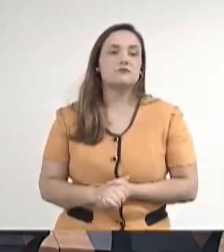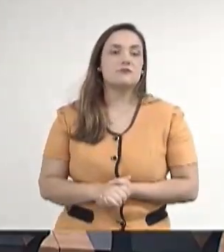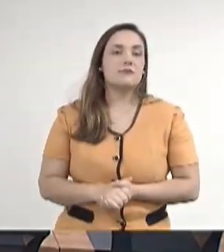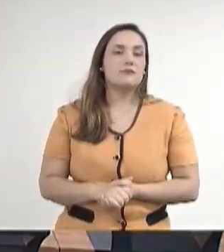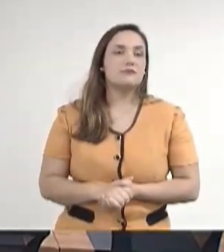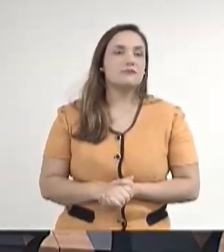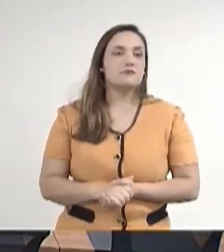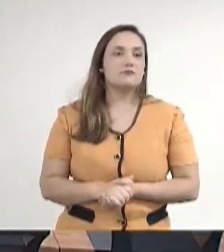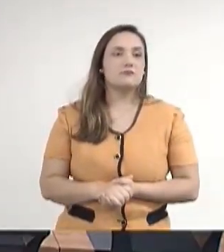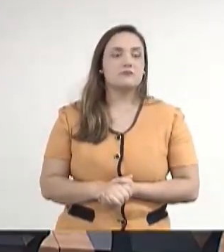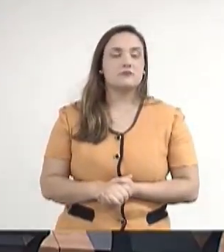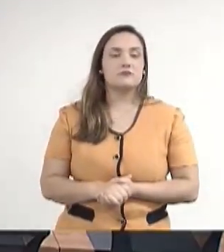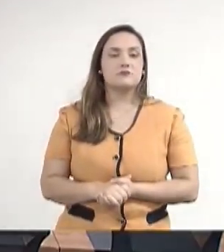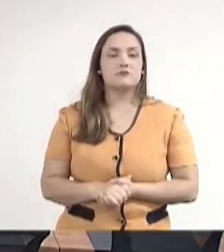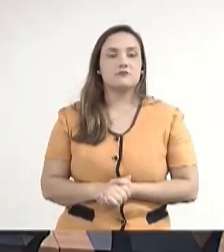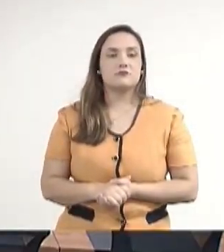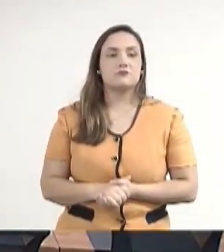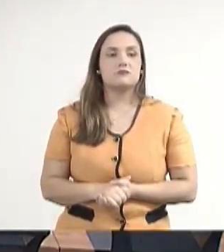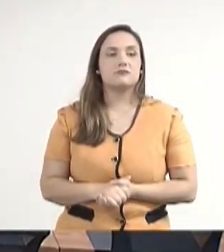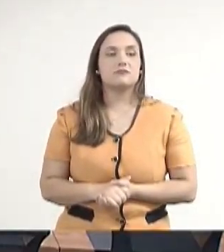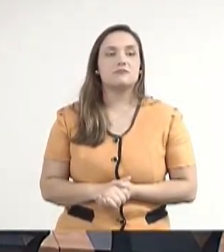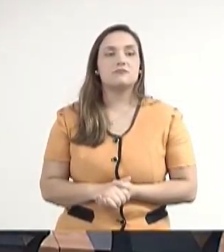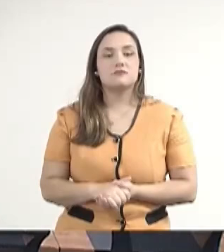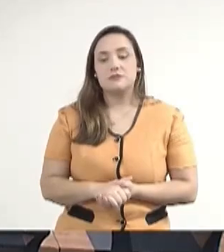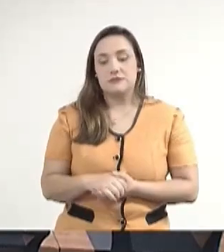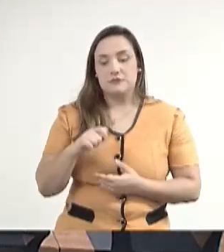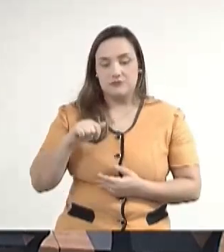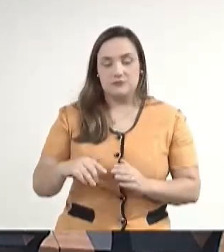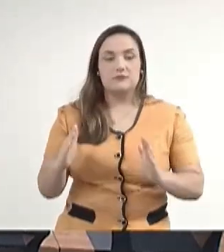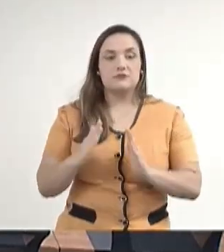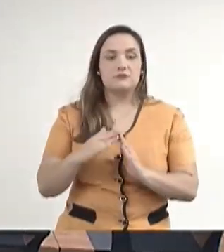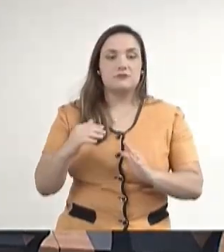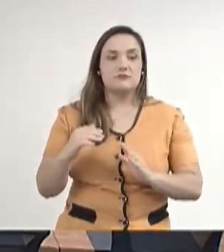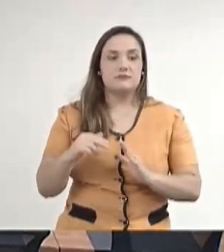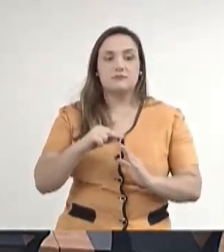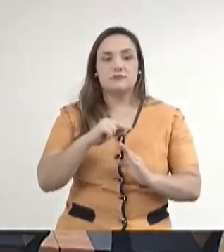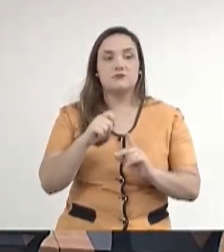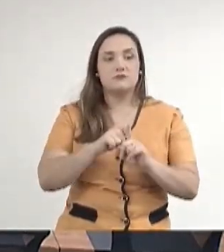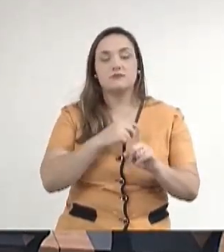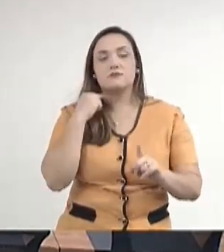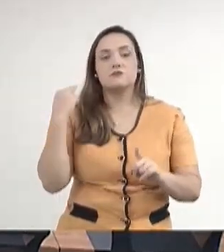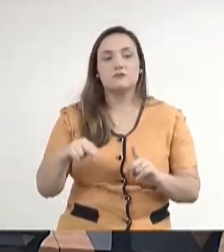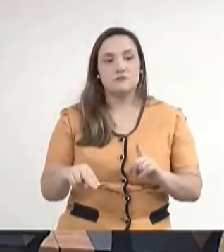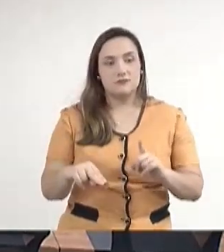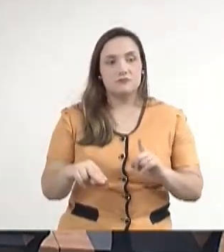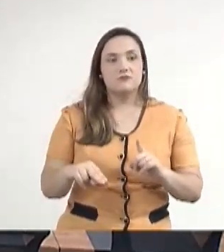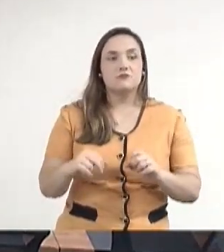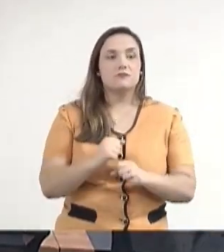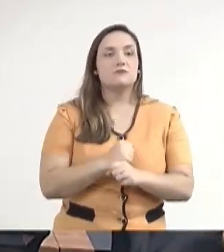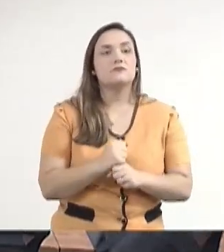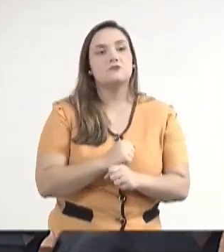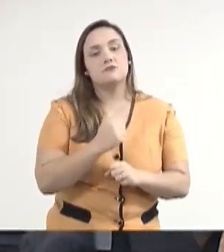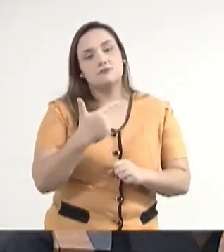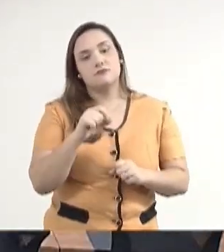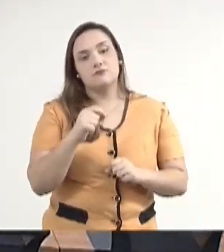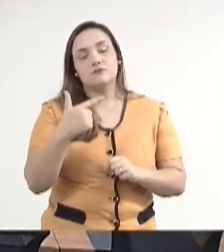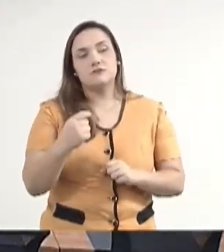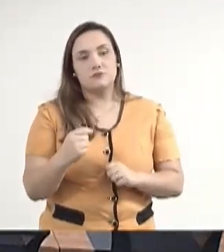presidente, esta casa, em novembro de 2020, aprovou uma lei de minha autoria,